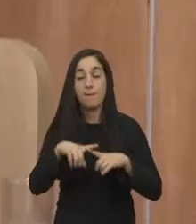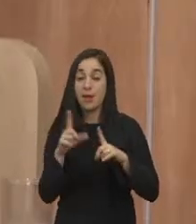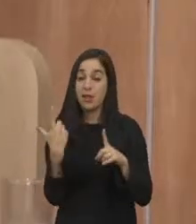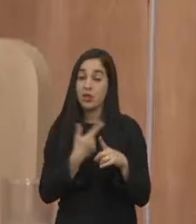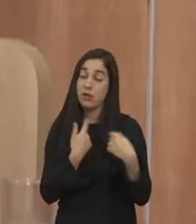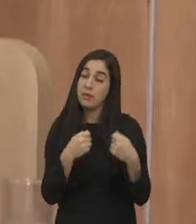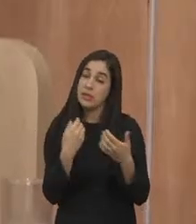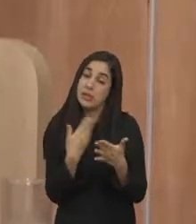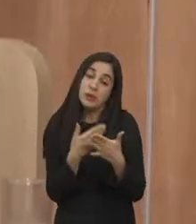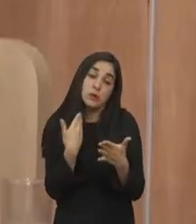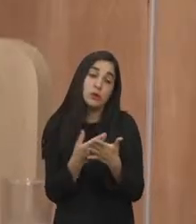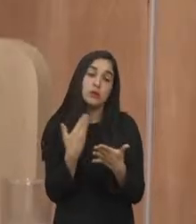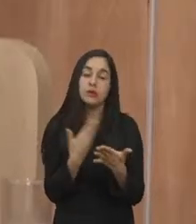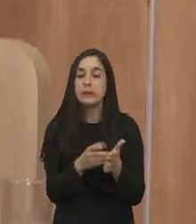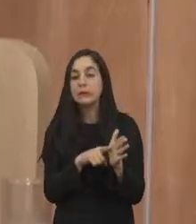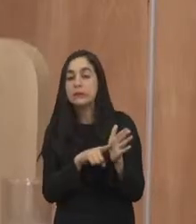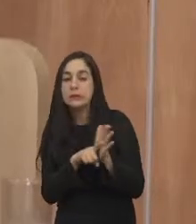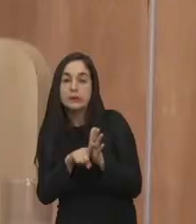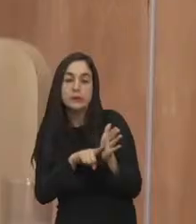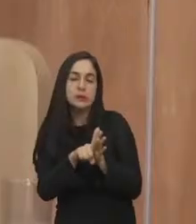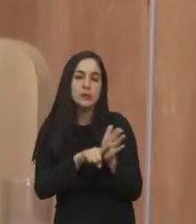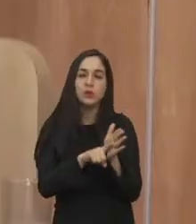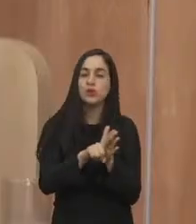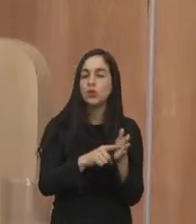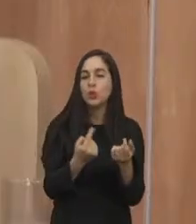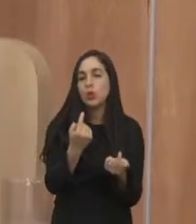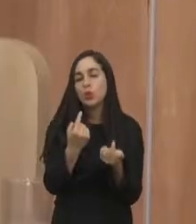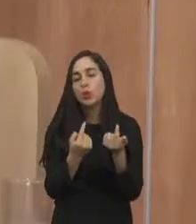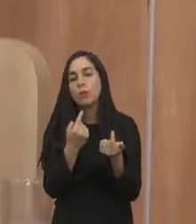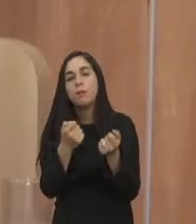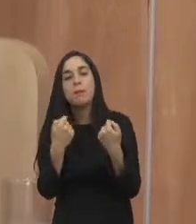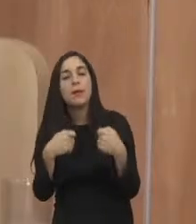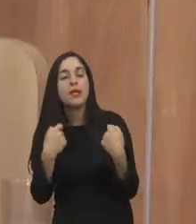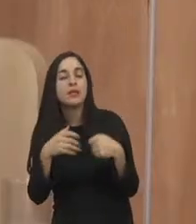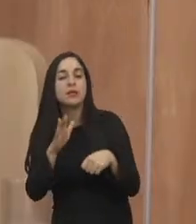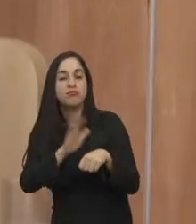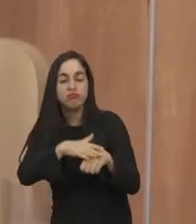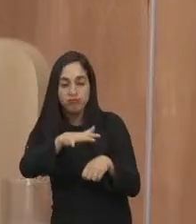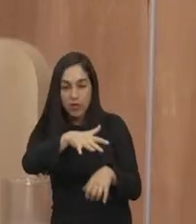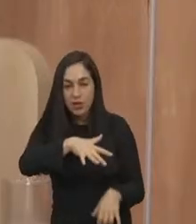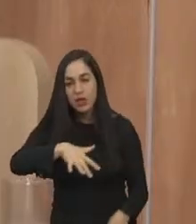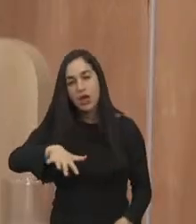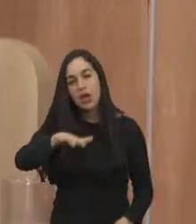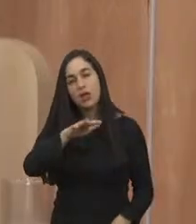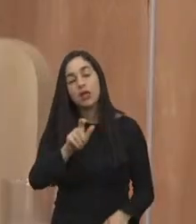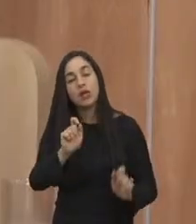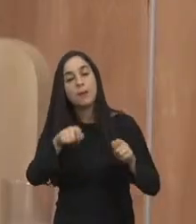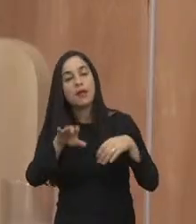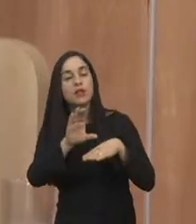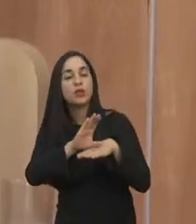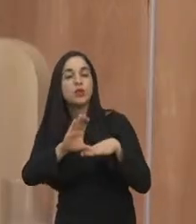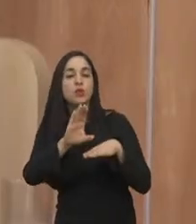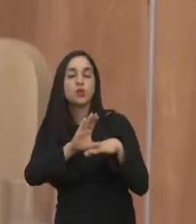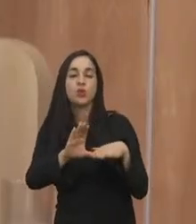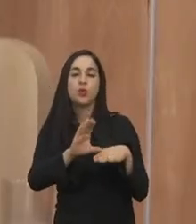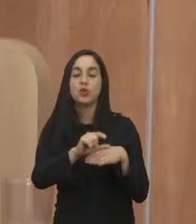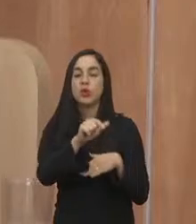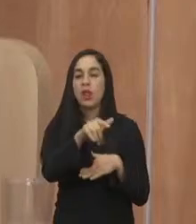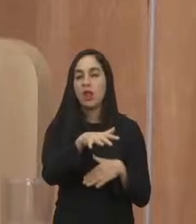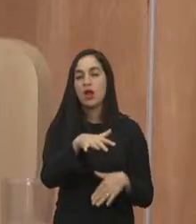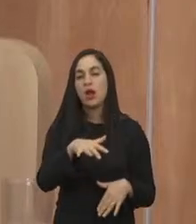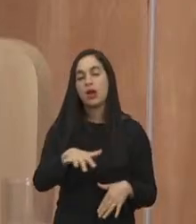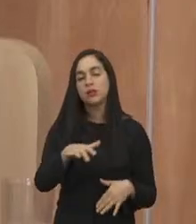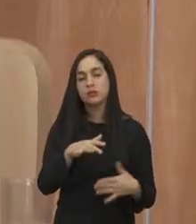precisa saber qual que é o mapa de demanda, qual que são as possibilidades de cursos que tem nessa área,